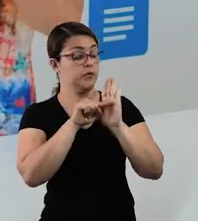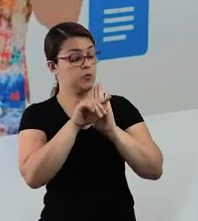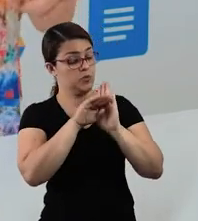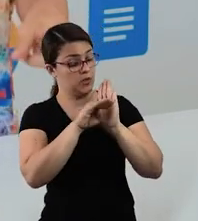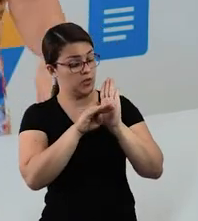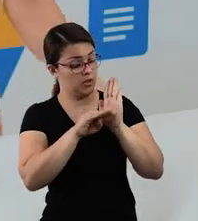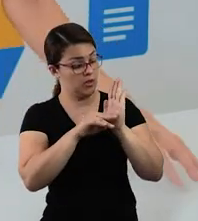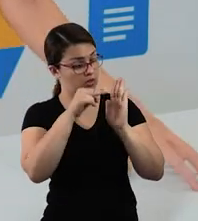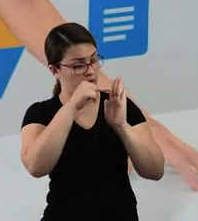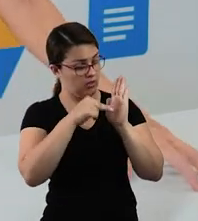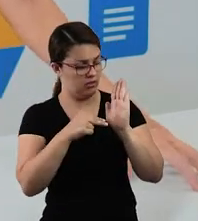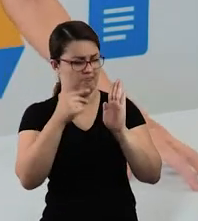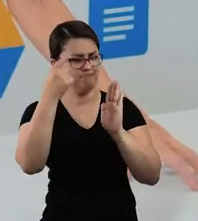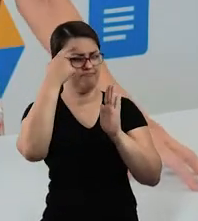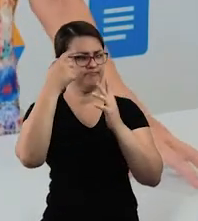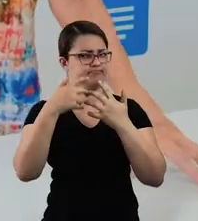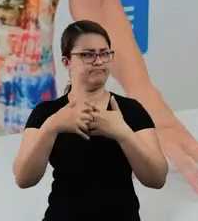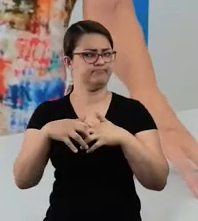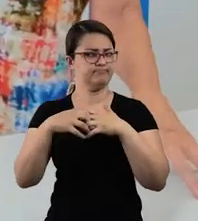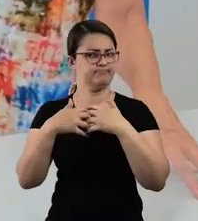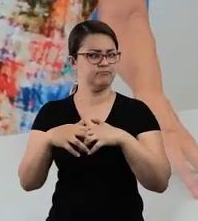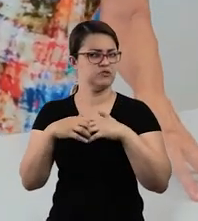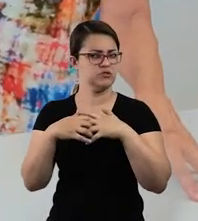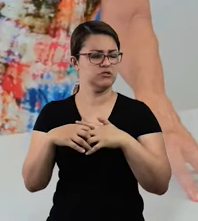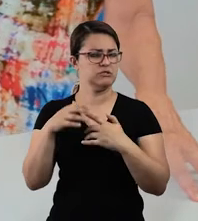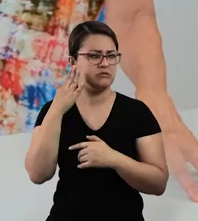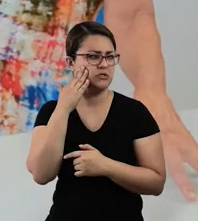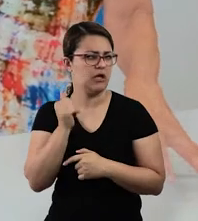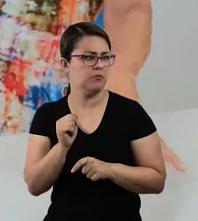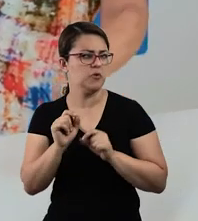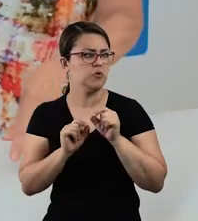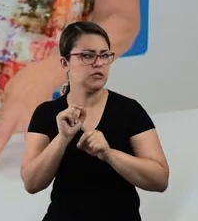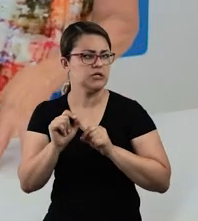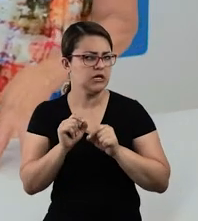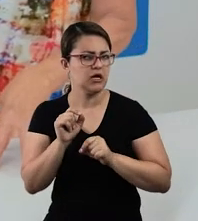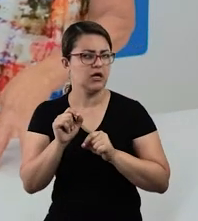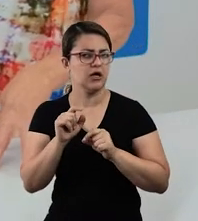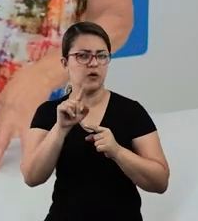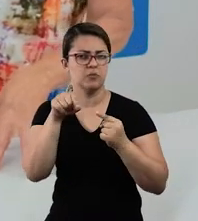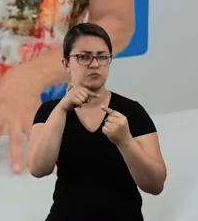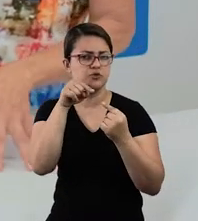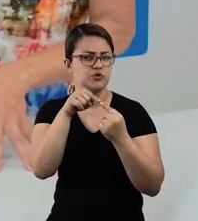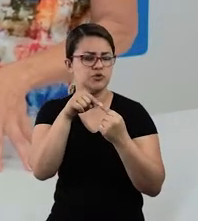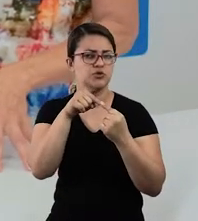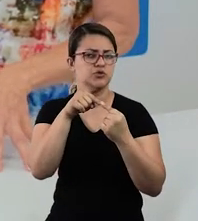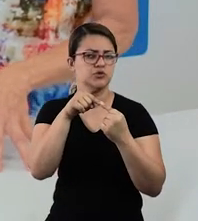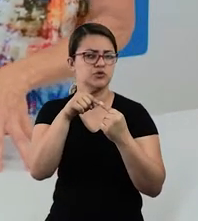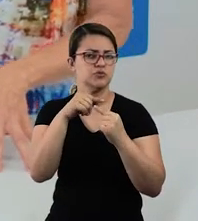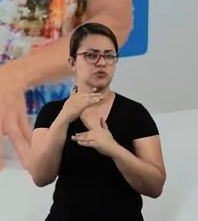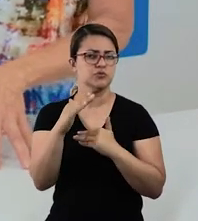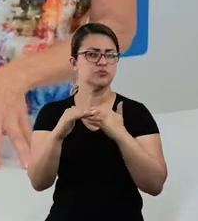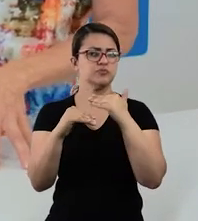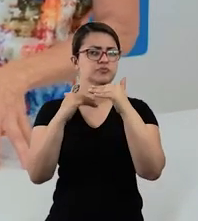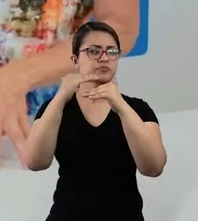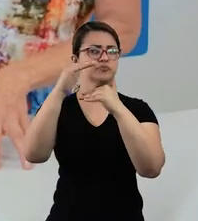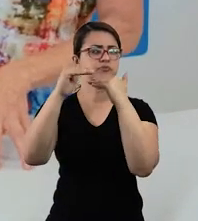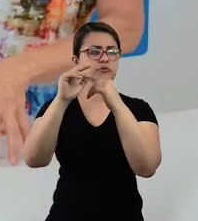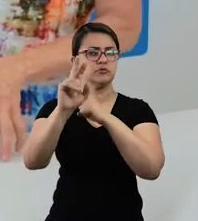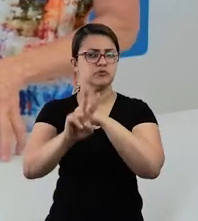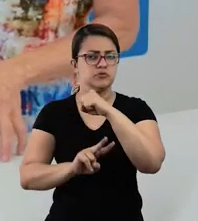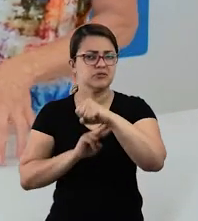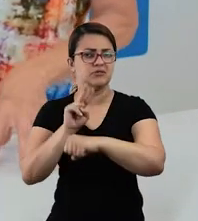e pense sobre o assunto. Você já ouviu falar dos Objetivos de Desenvolvimento